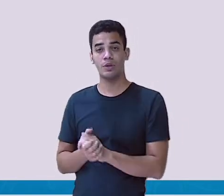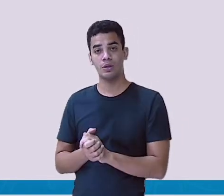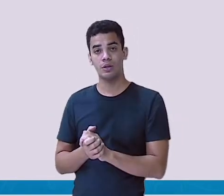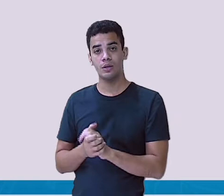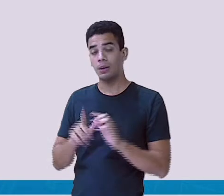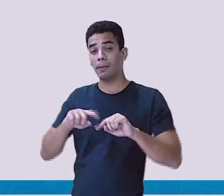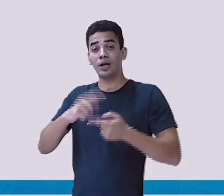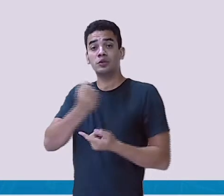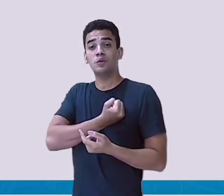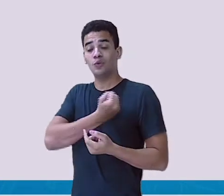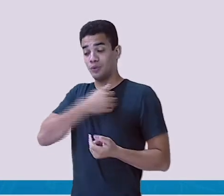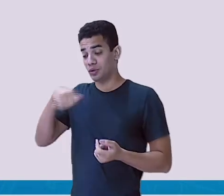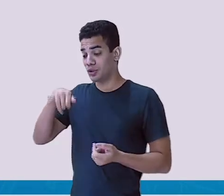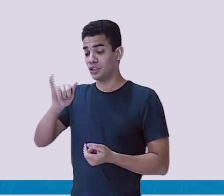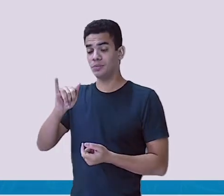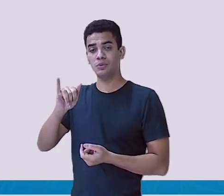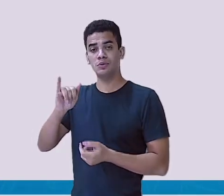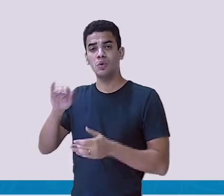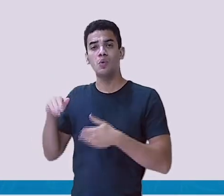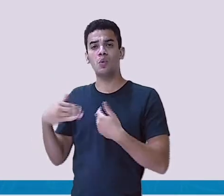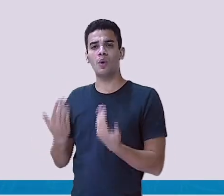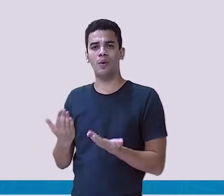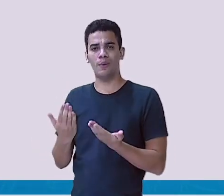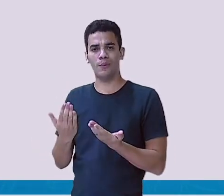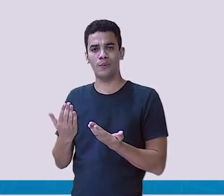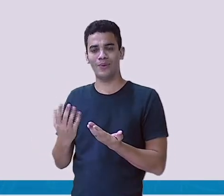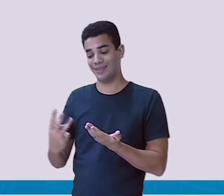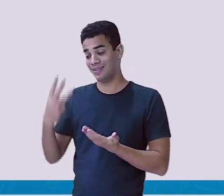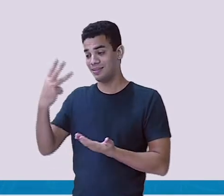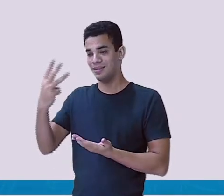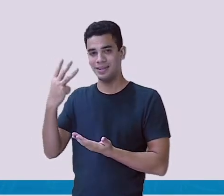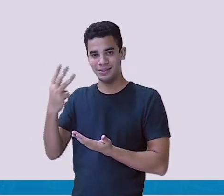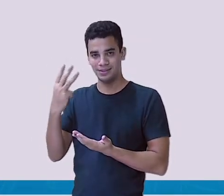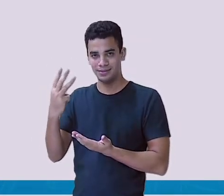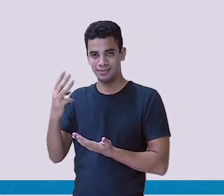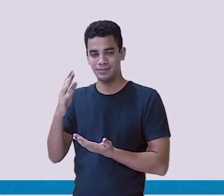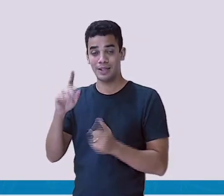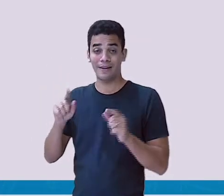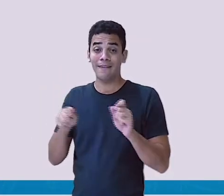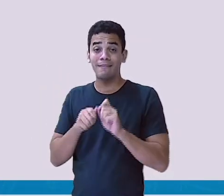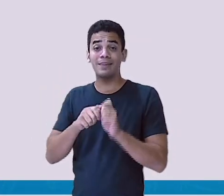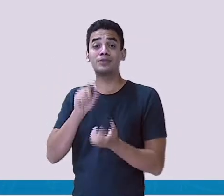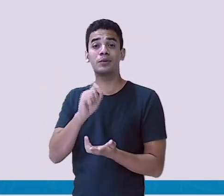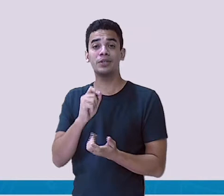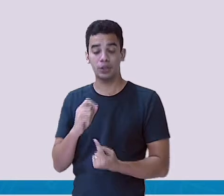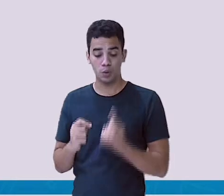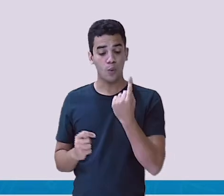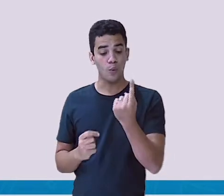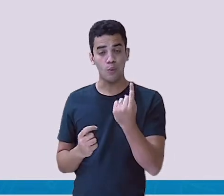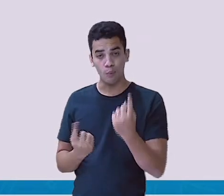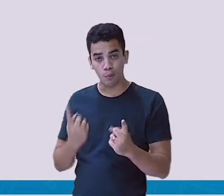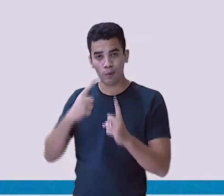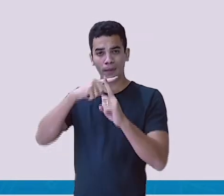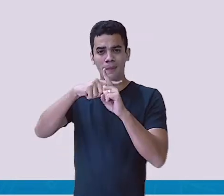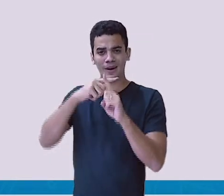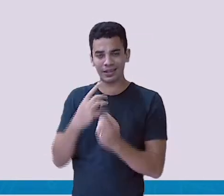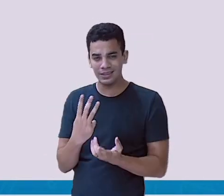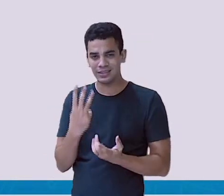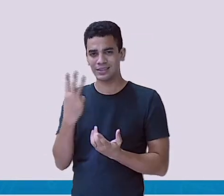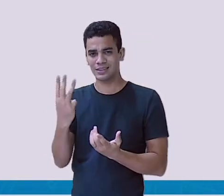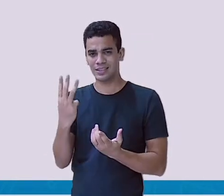Então, para encontrar o grau deste monômio, eu vou somar 1 mais 3. 1 mais